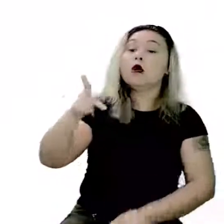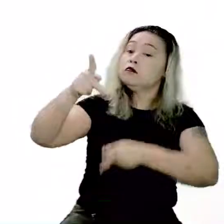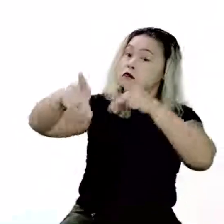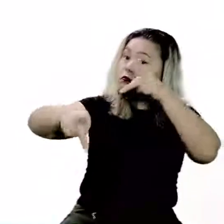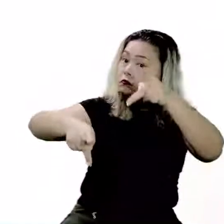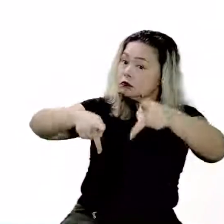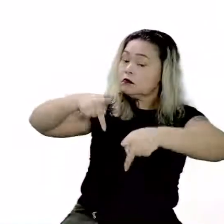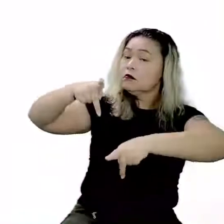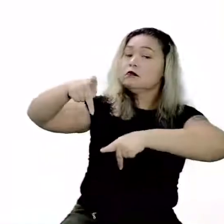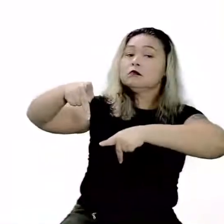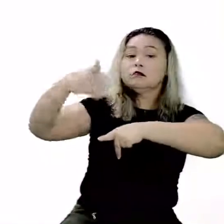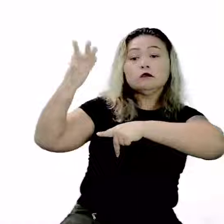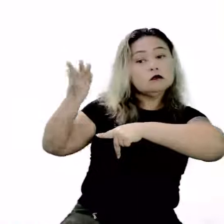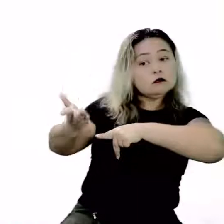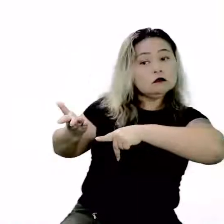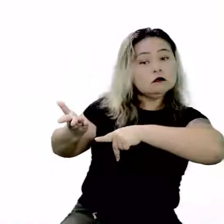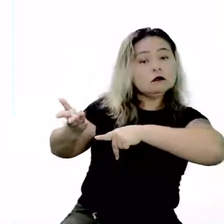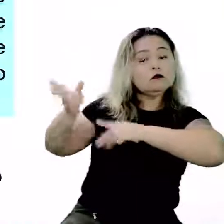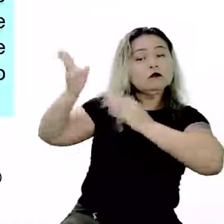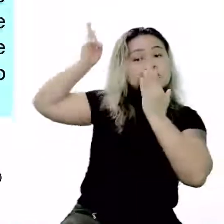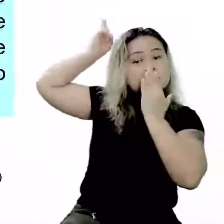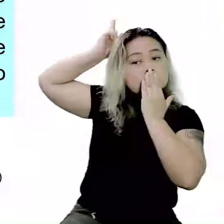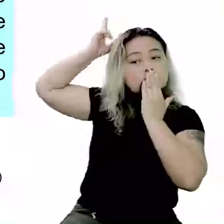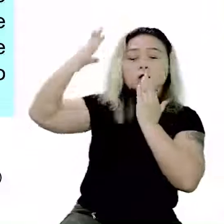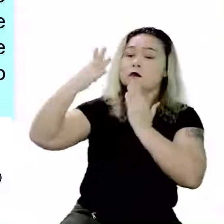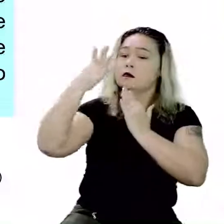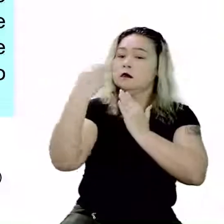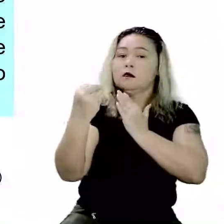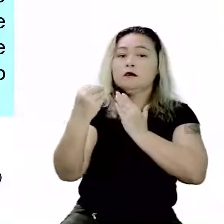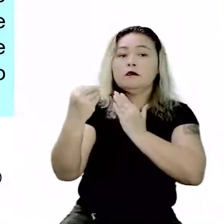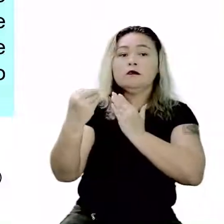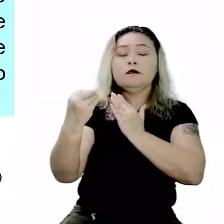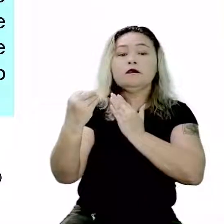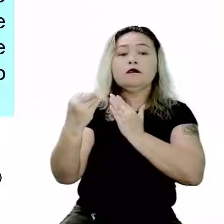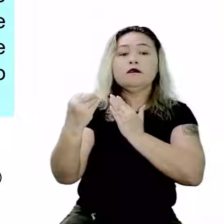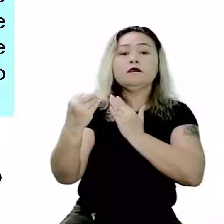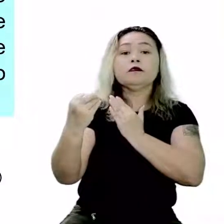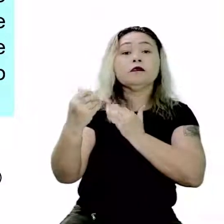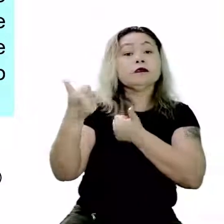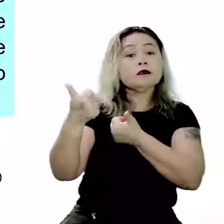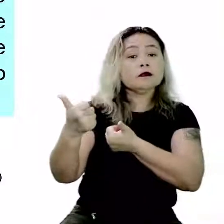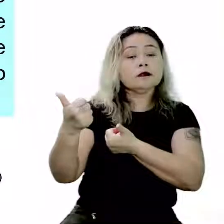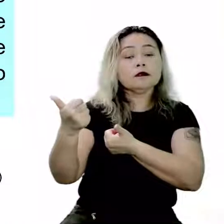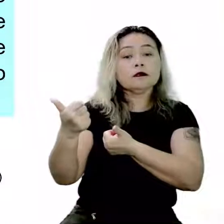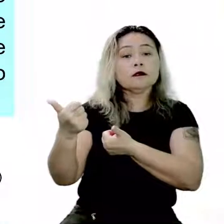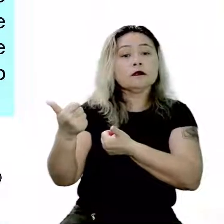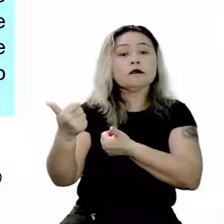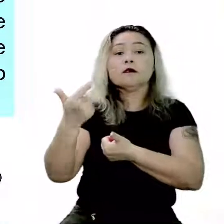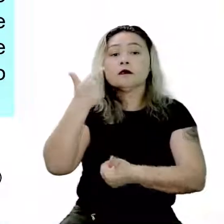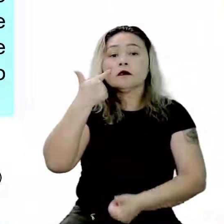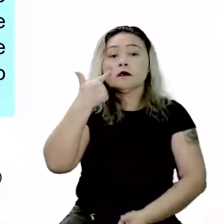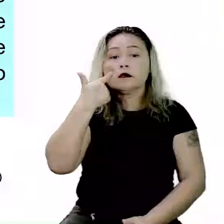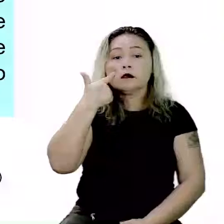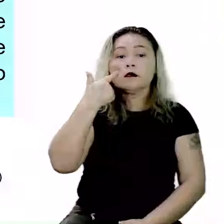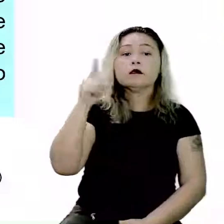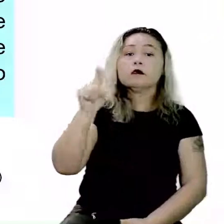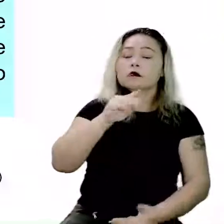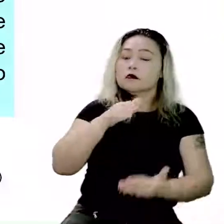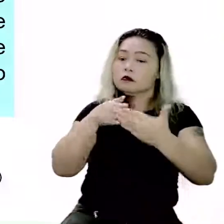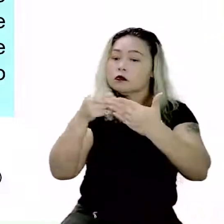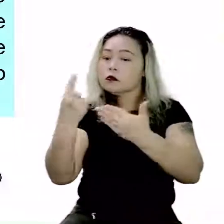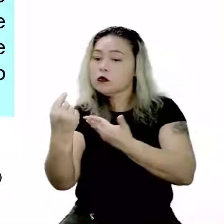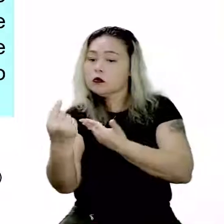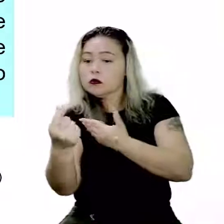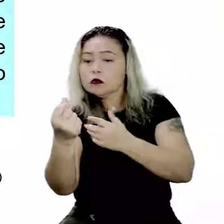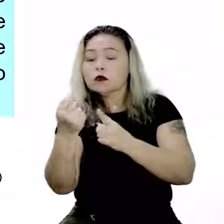Tá aí, indígenas, uma fotinho bacana. Beleza, olha só, vamos falar um pouco sobre o zoneamento